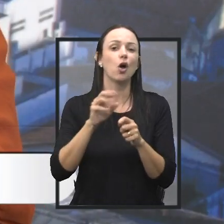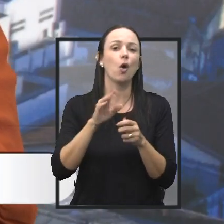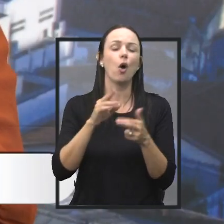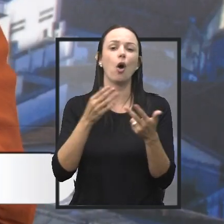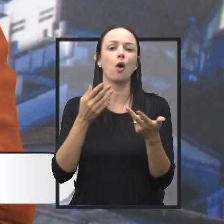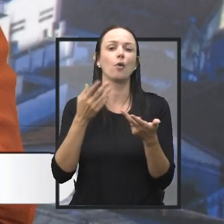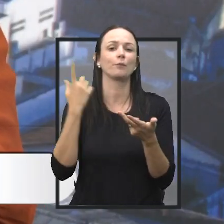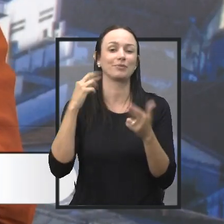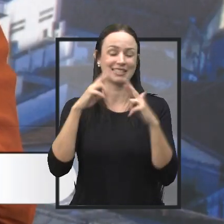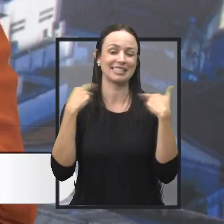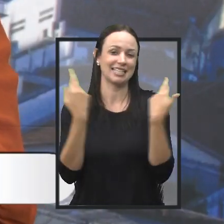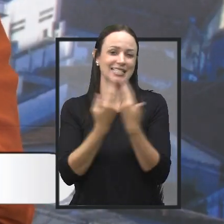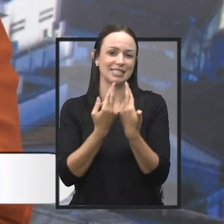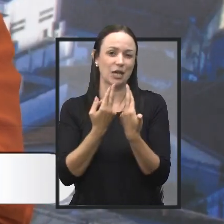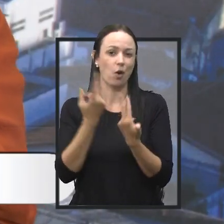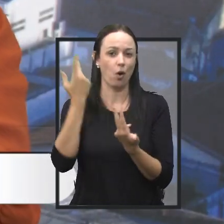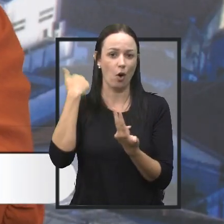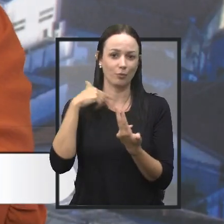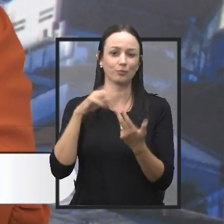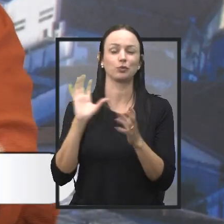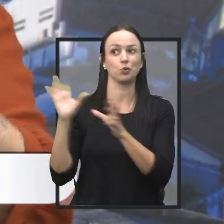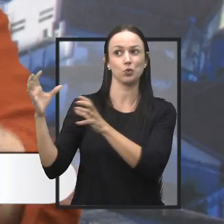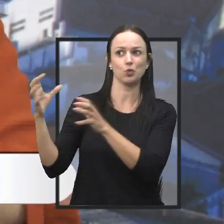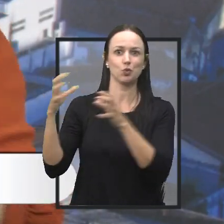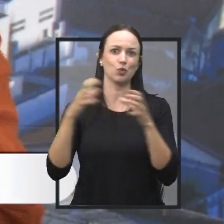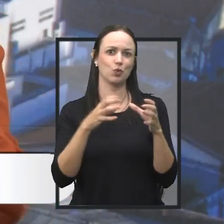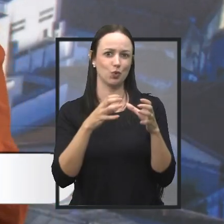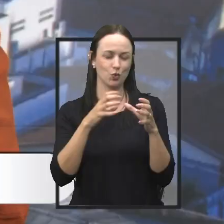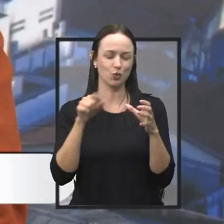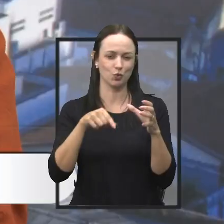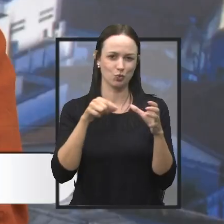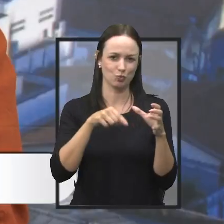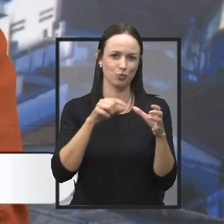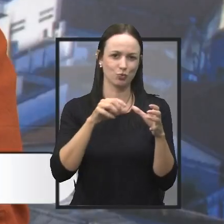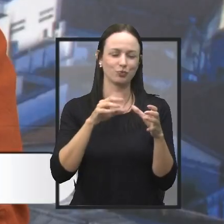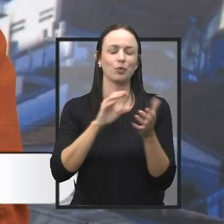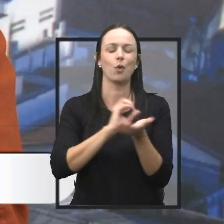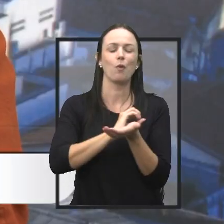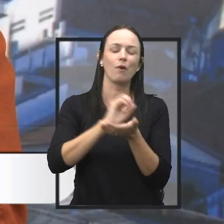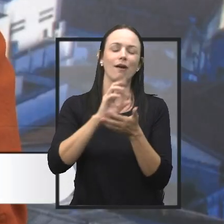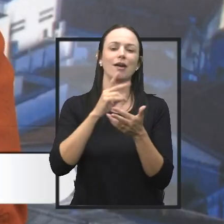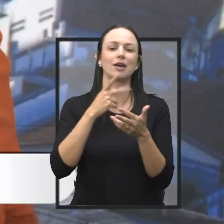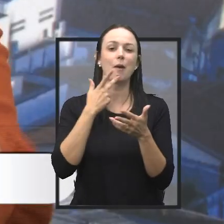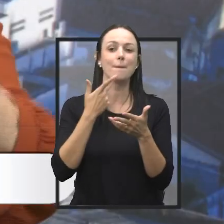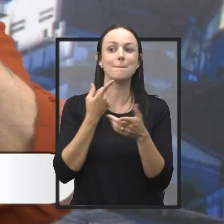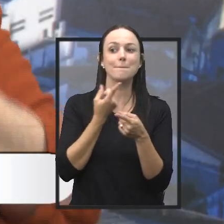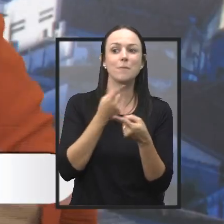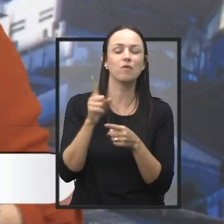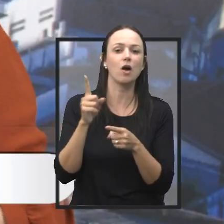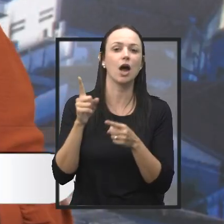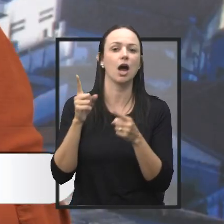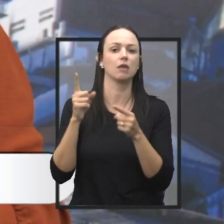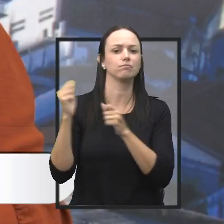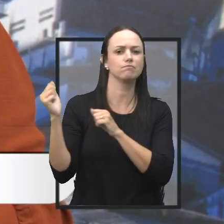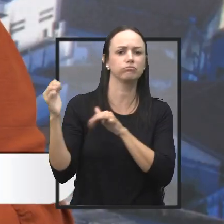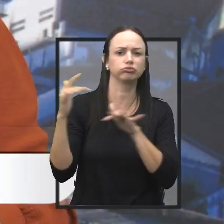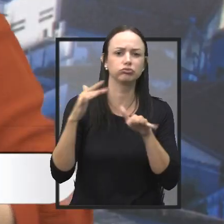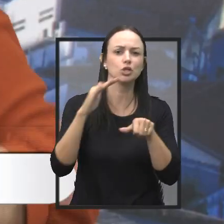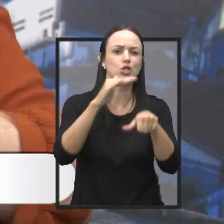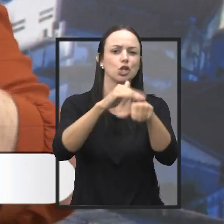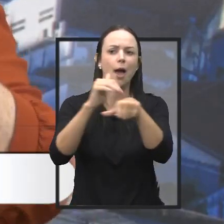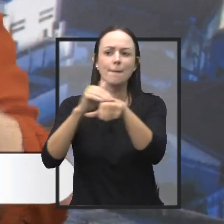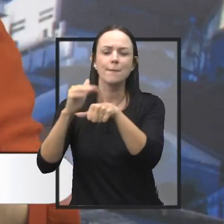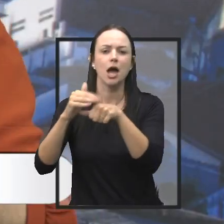aconteceu com a sessão onde o Ceazinha veio. Nós provocamos essa manifestação, então chamamos para o